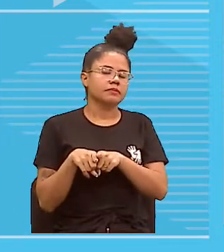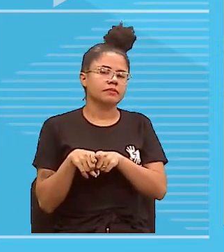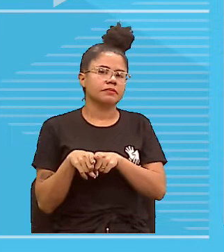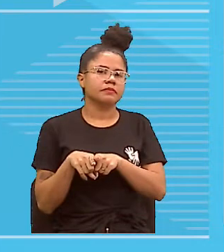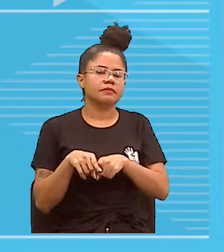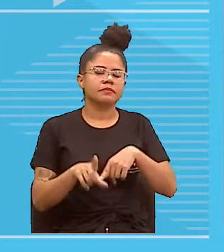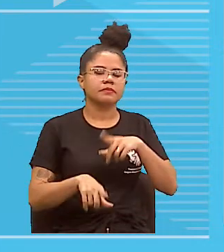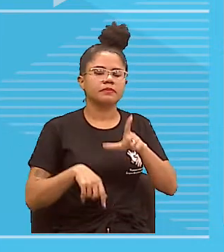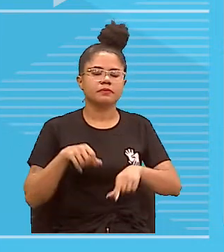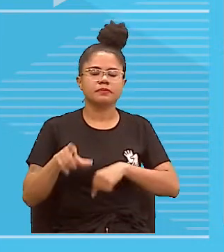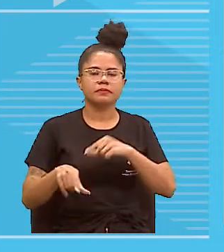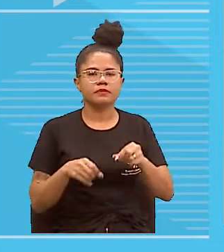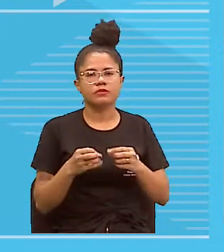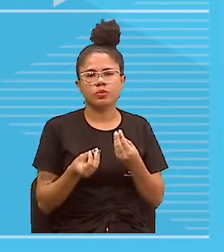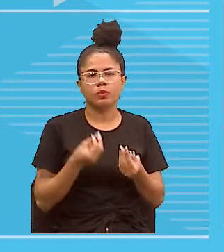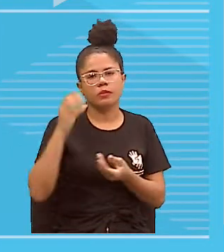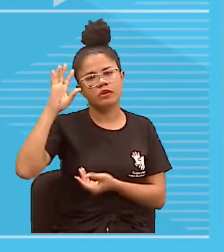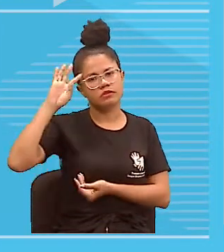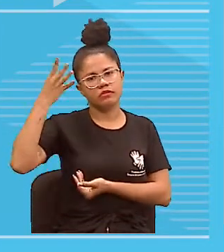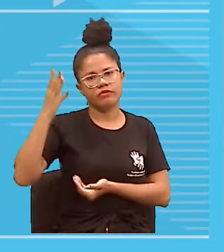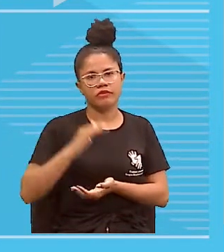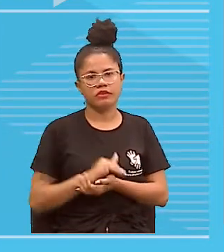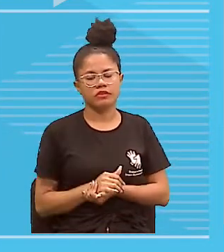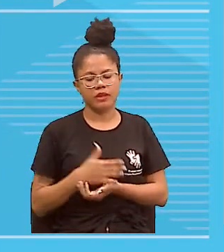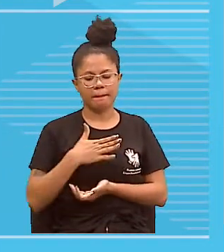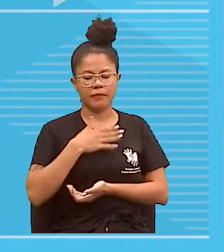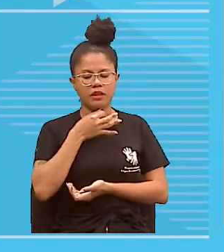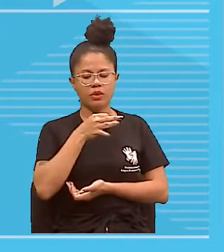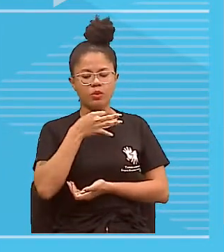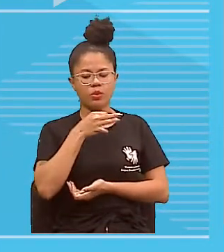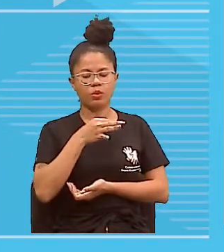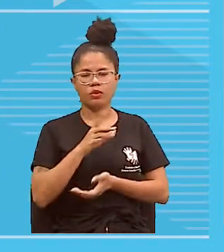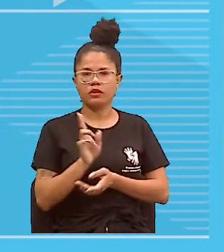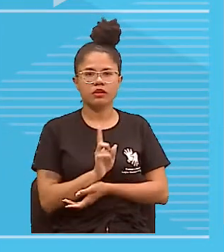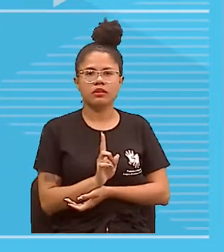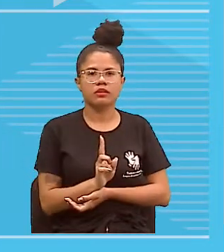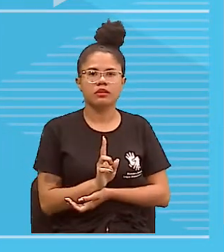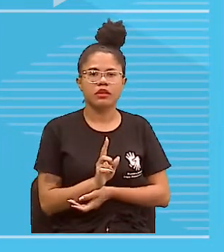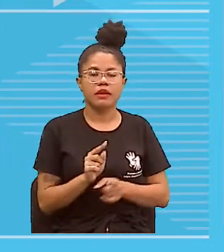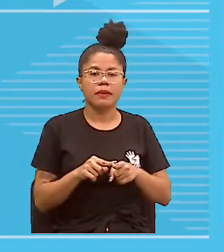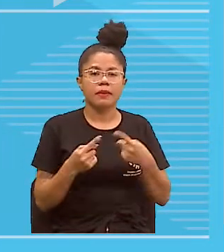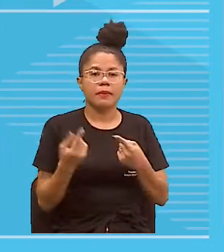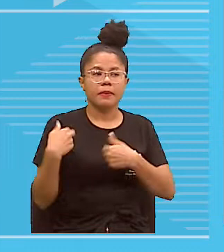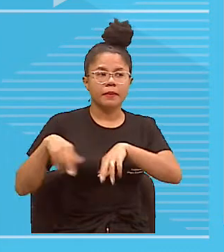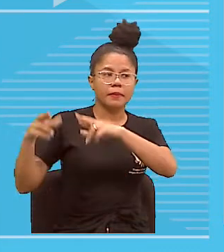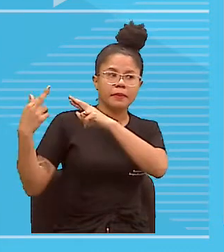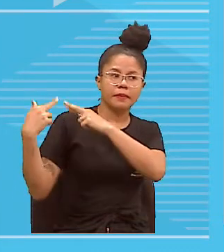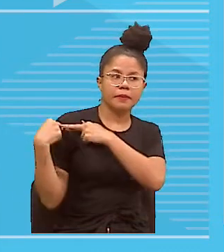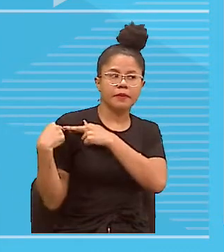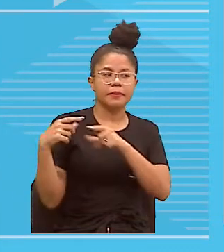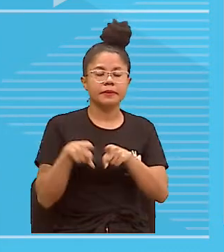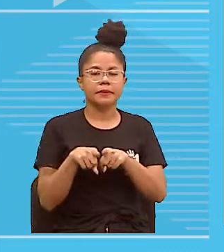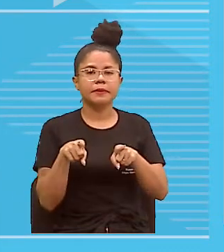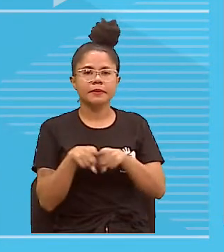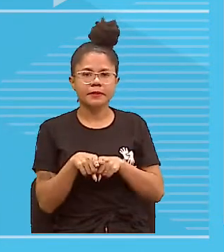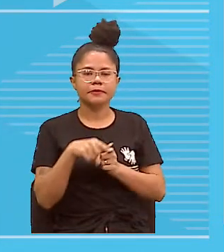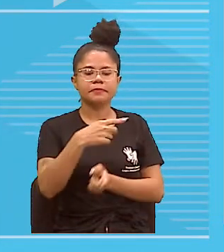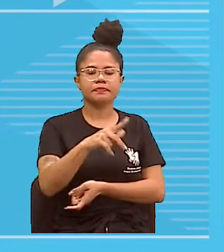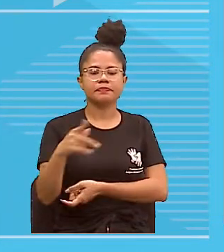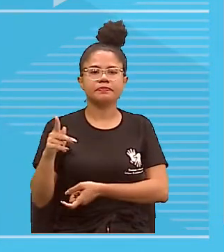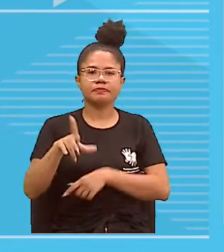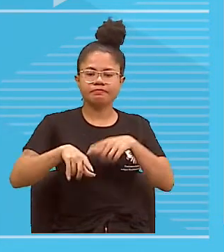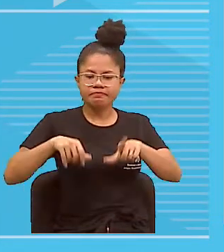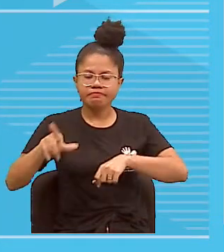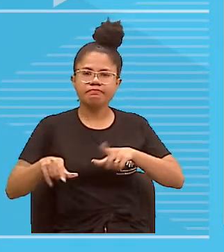de decisões. Então, não é só a decisão que eu tomo, mas também a responsabilidade que essas decisões trazem para a